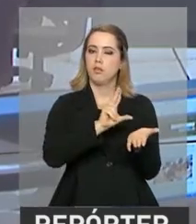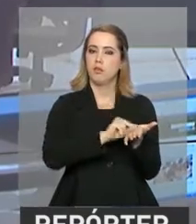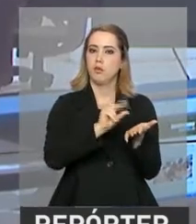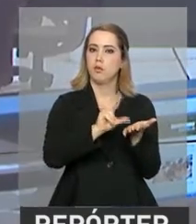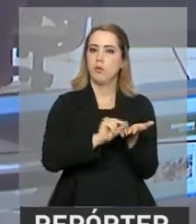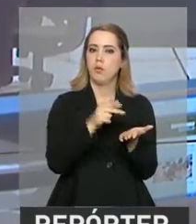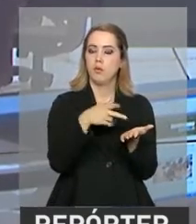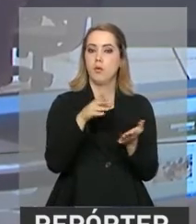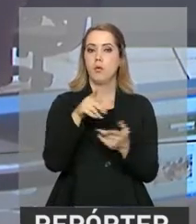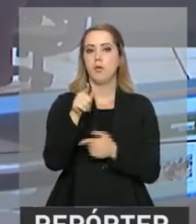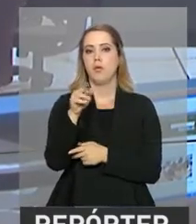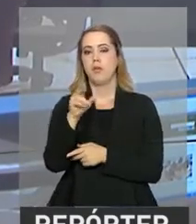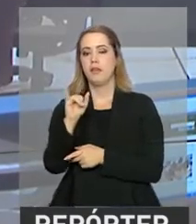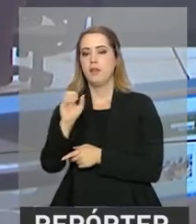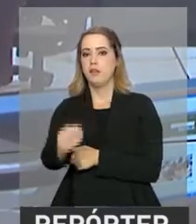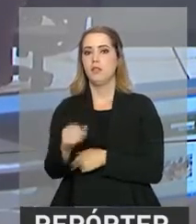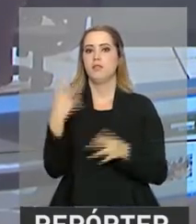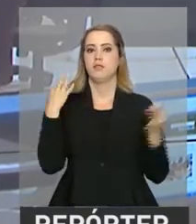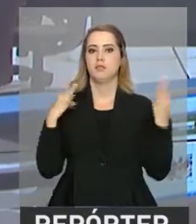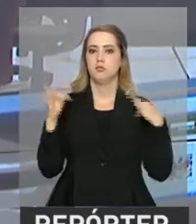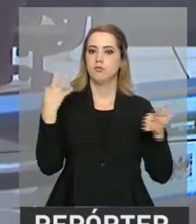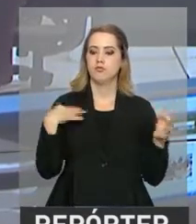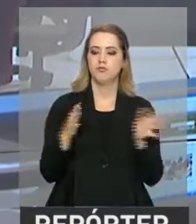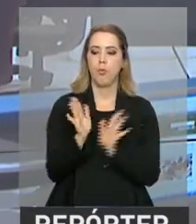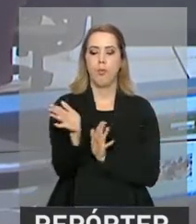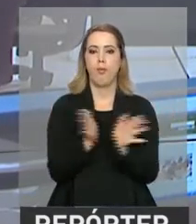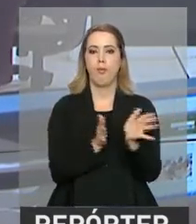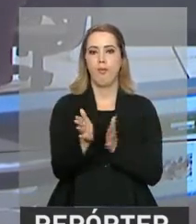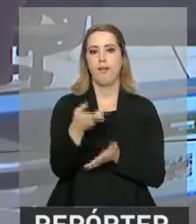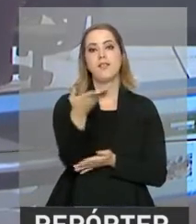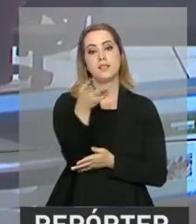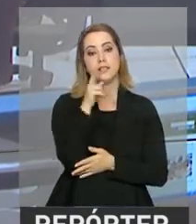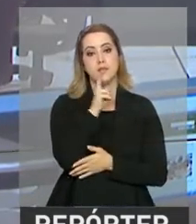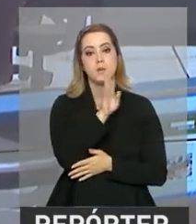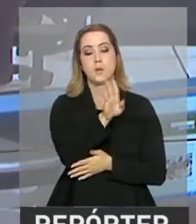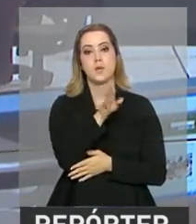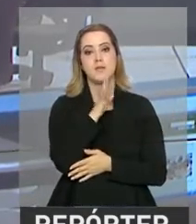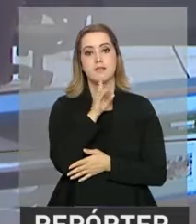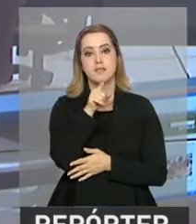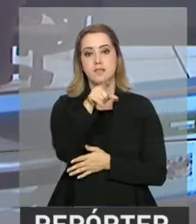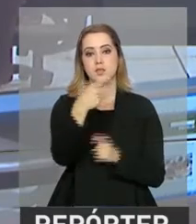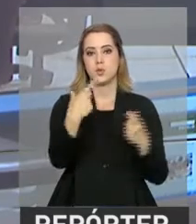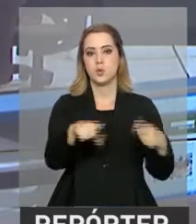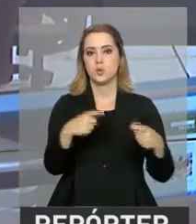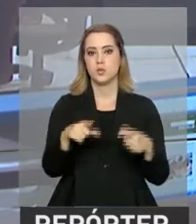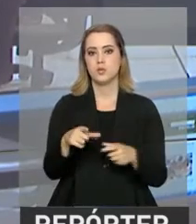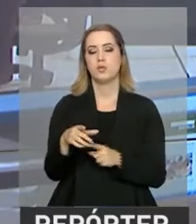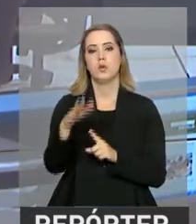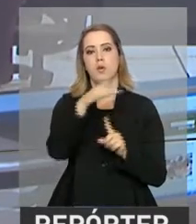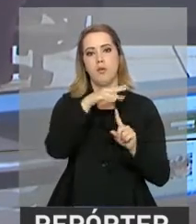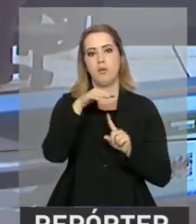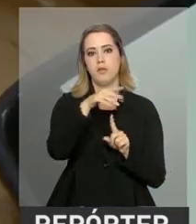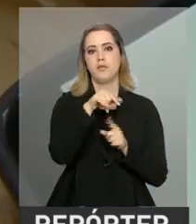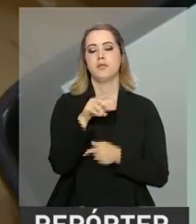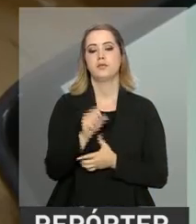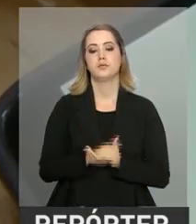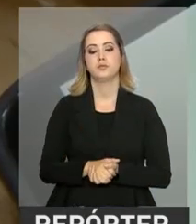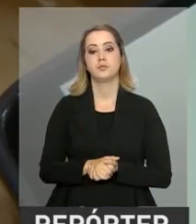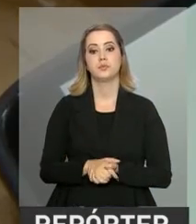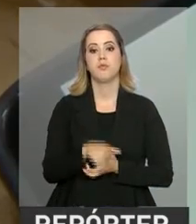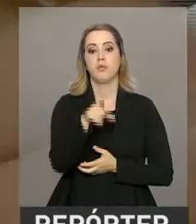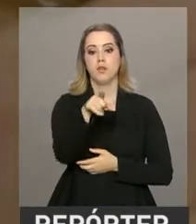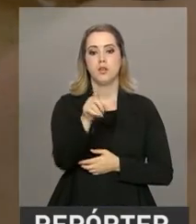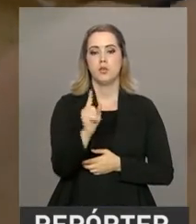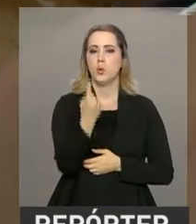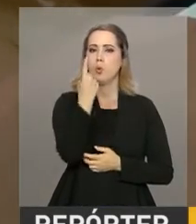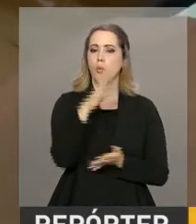Acessível. No Rio de Janeiro, a repórter Thaisa Dias foi conhecer um dos locais cadastrados, a Feira de São Cristóvão.